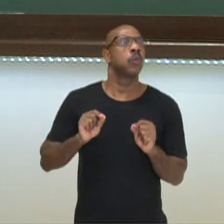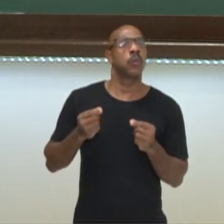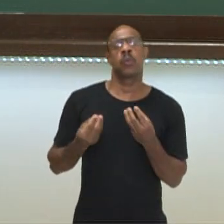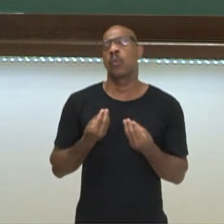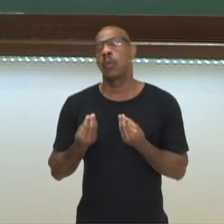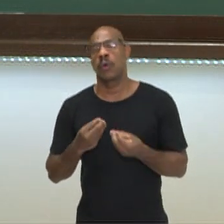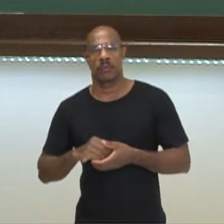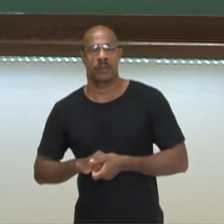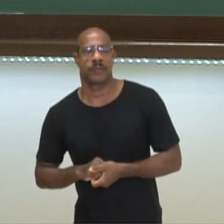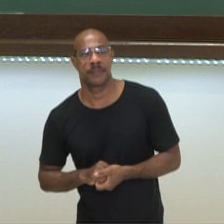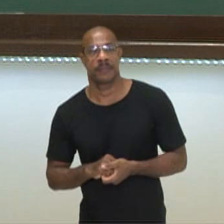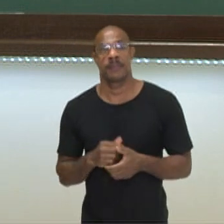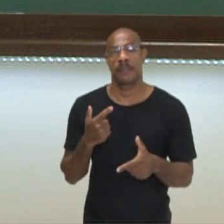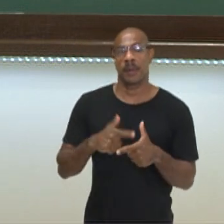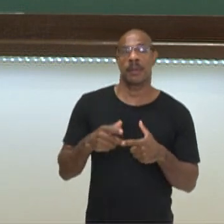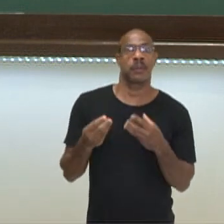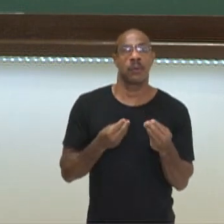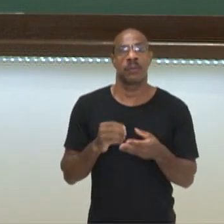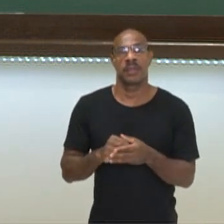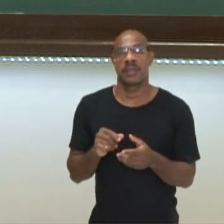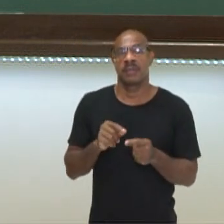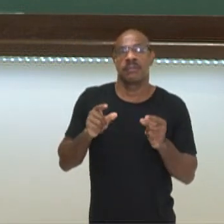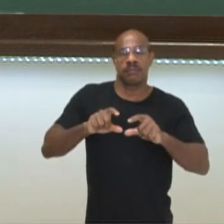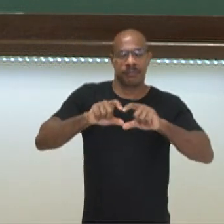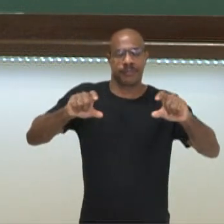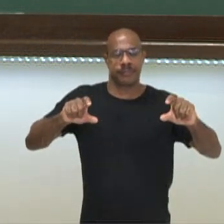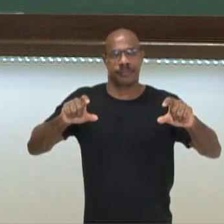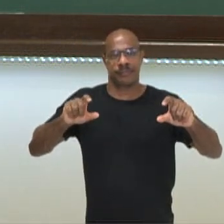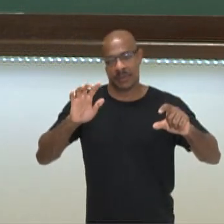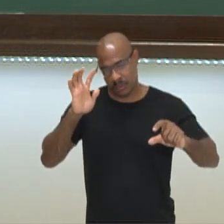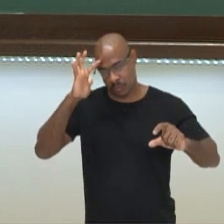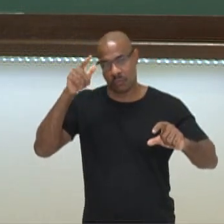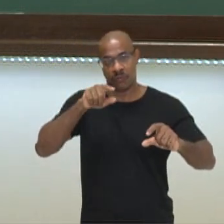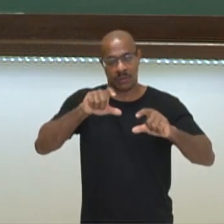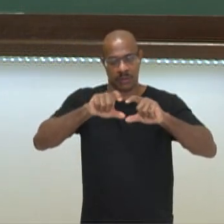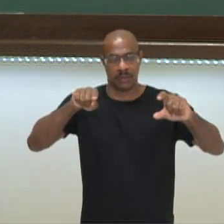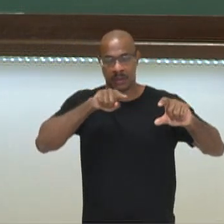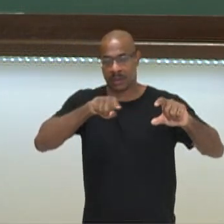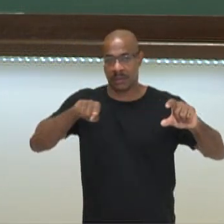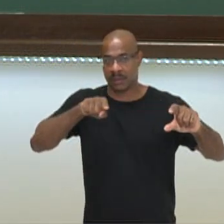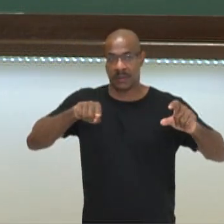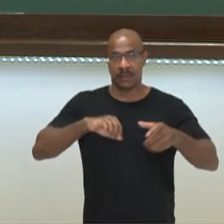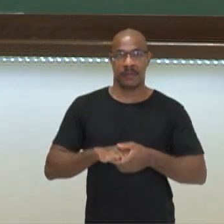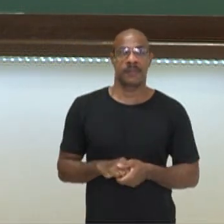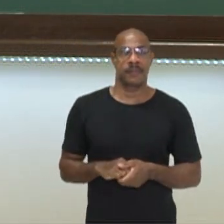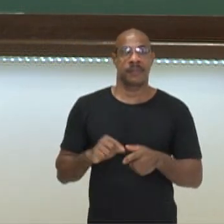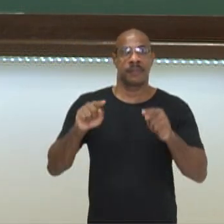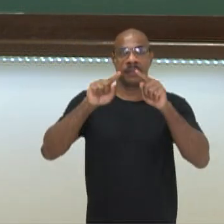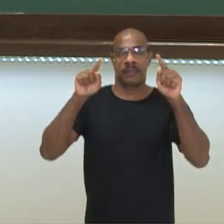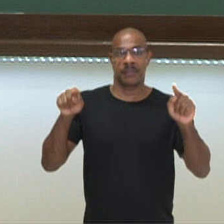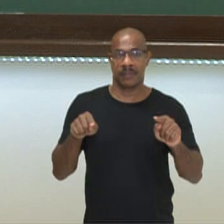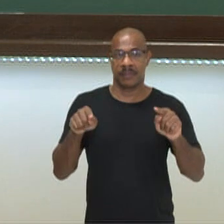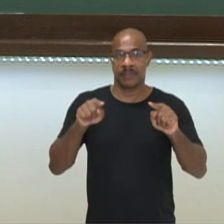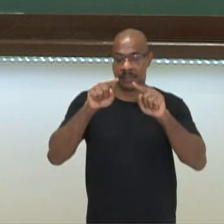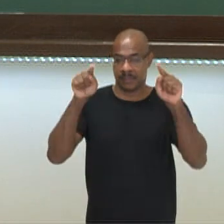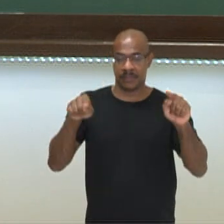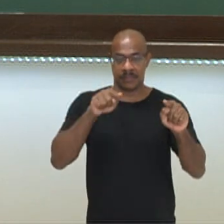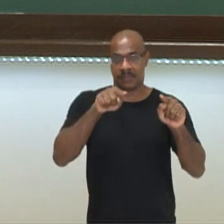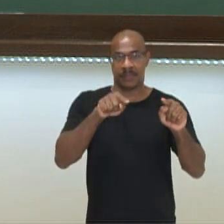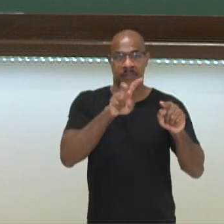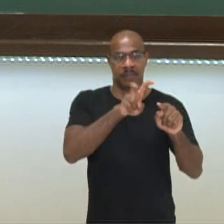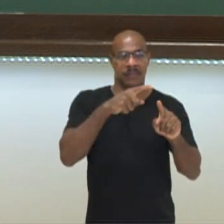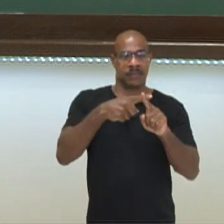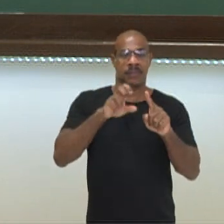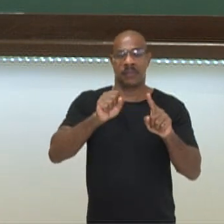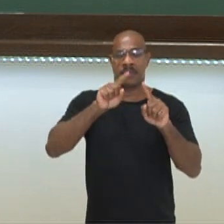pensar um problema que resolva essa expressão? Observa só, essa expressão tem parênteses. Então,